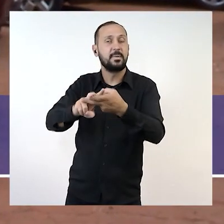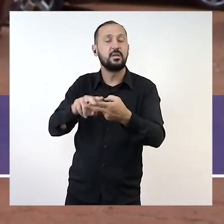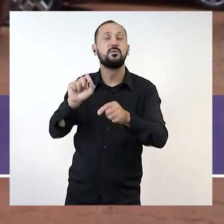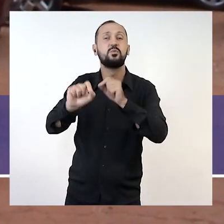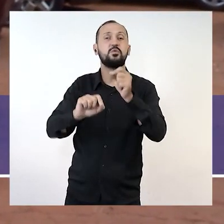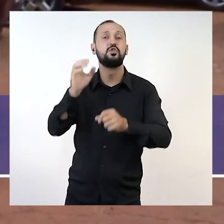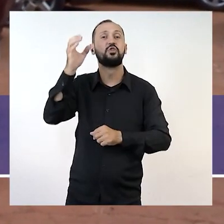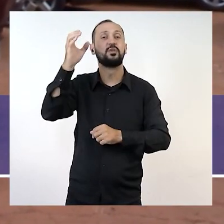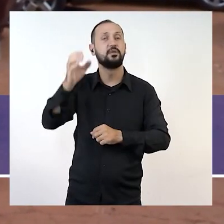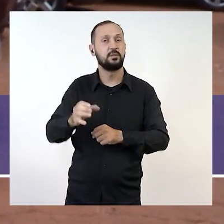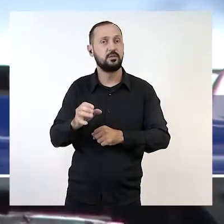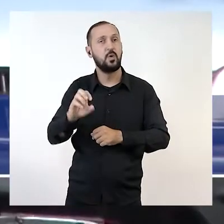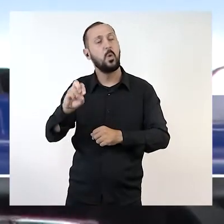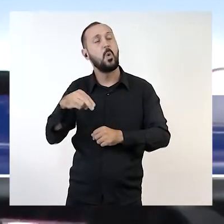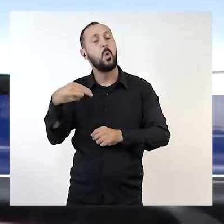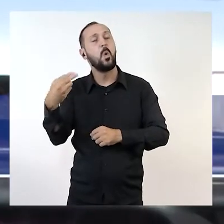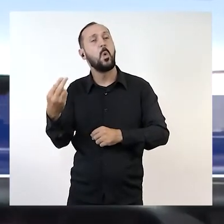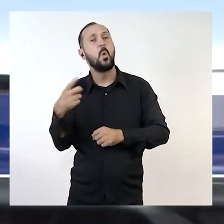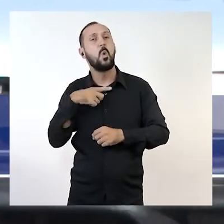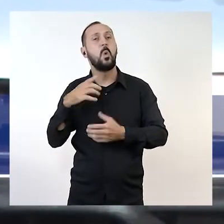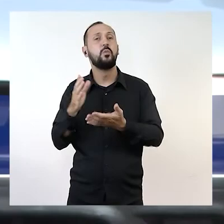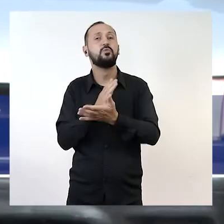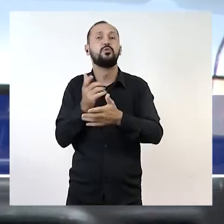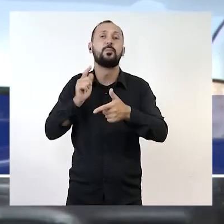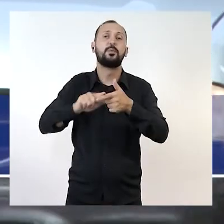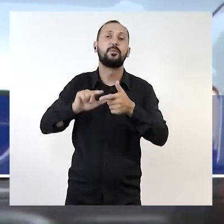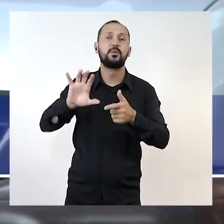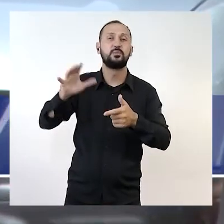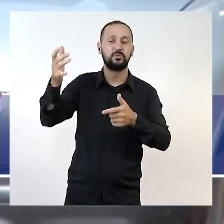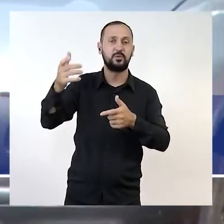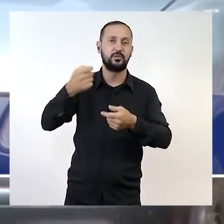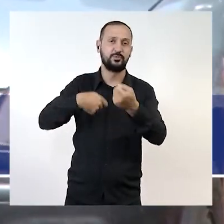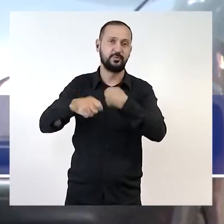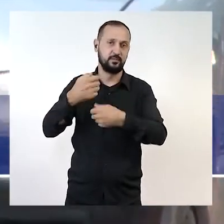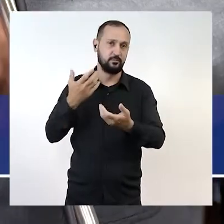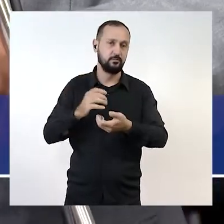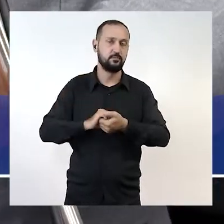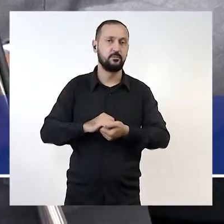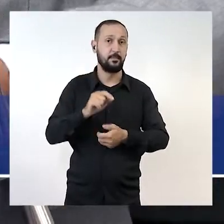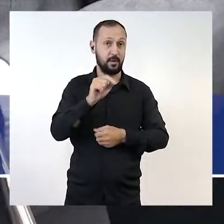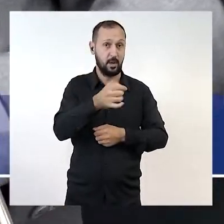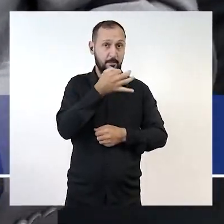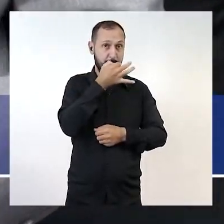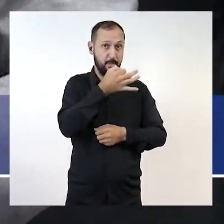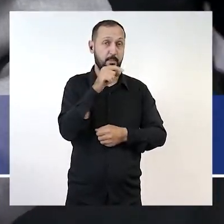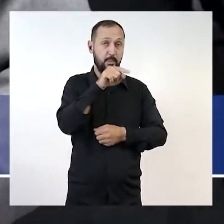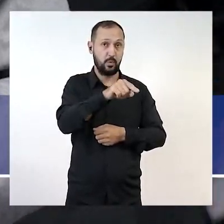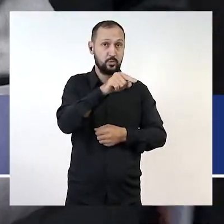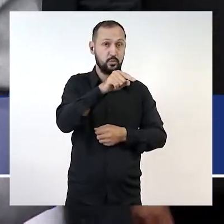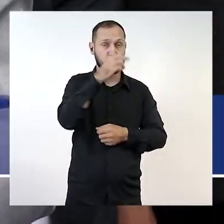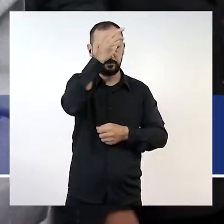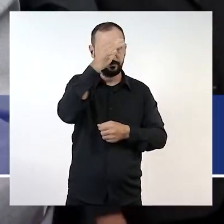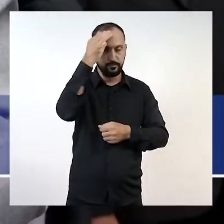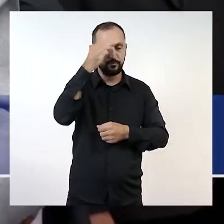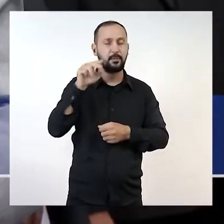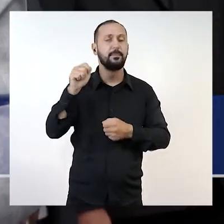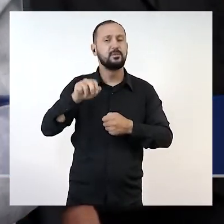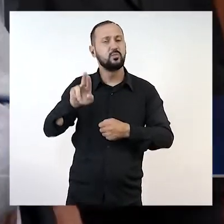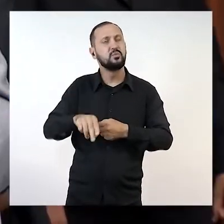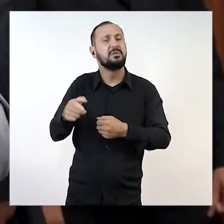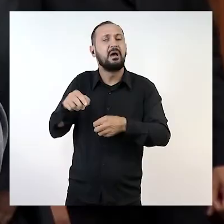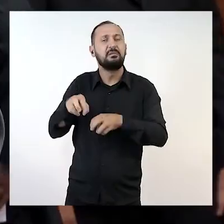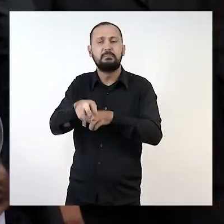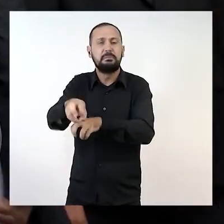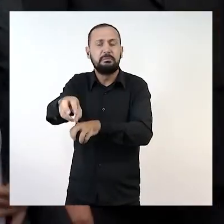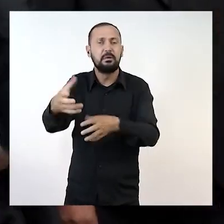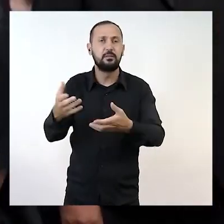da prática de crimes ou de ilícitos administrativos no Estado. Para o parlamentar, é preciso dar uma nova utilidade